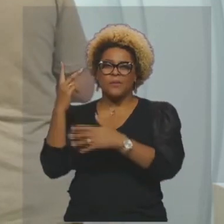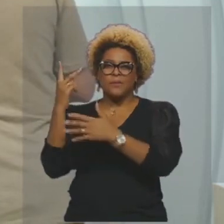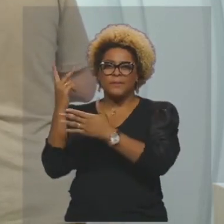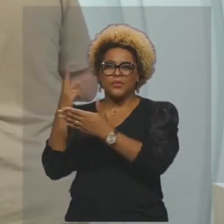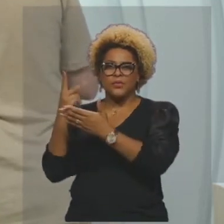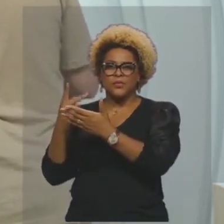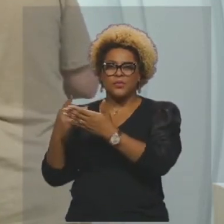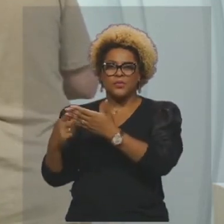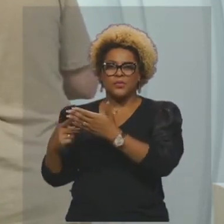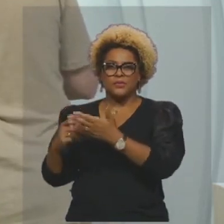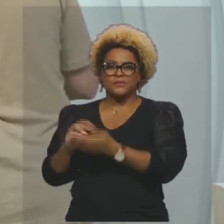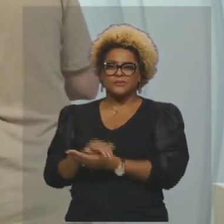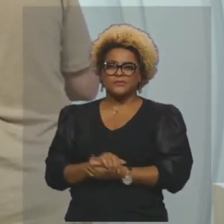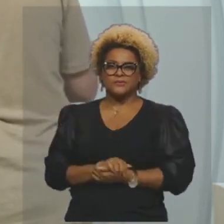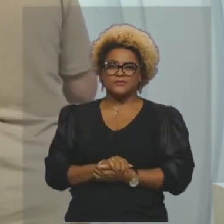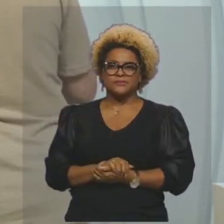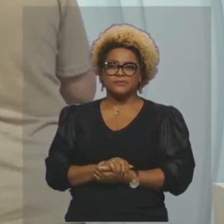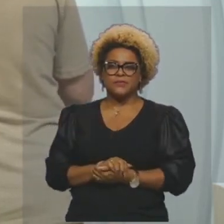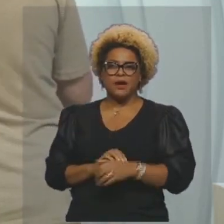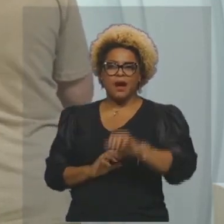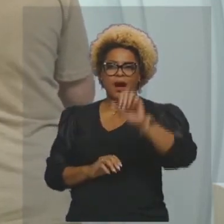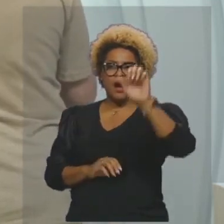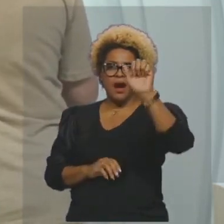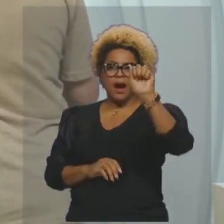Aqui é o ponto A, ponto B.